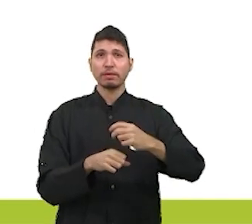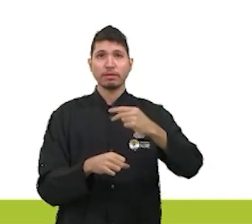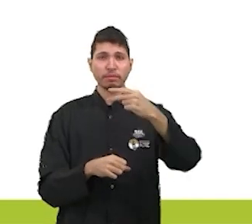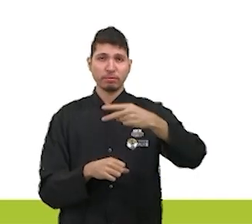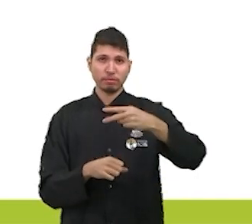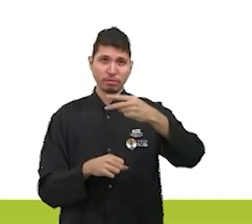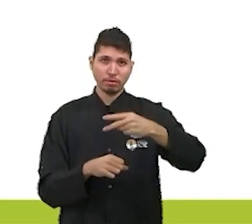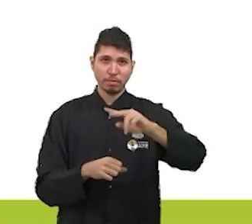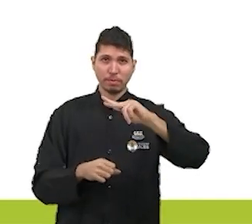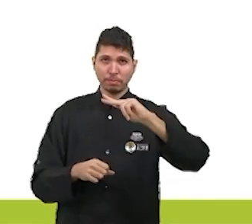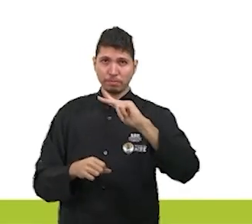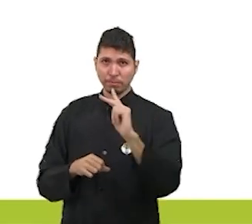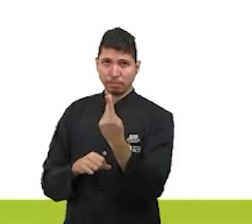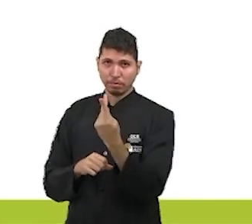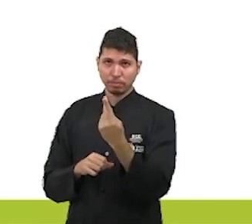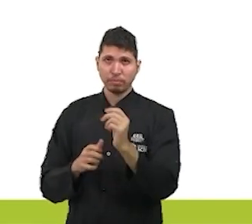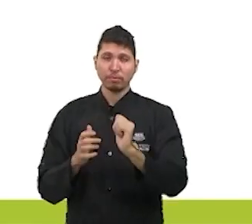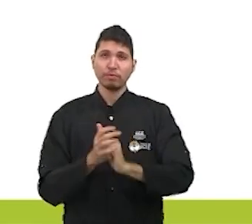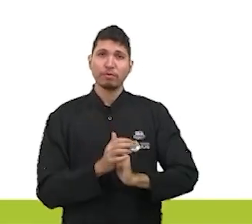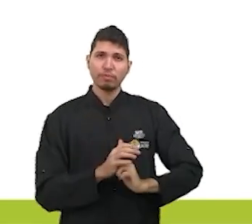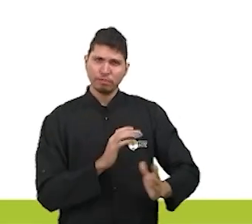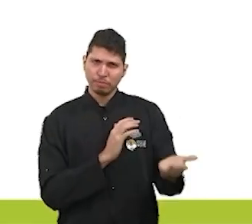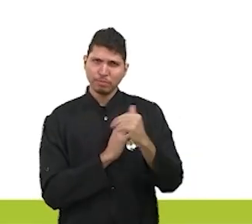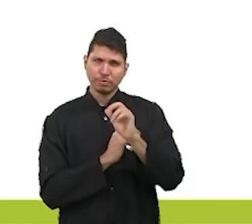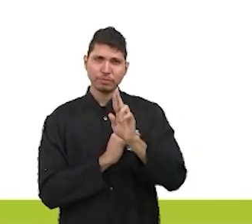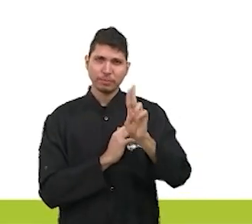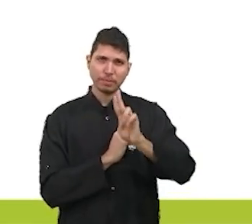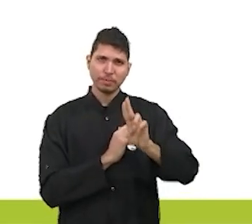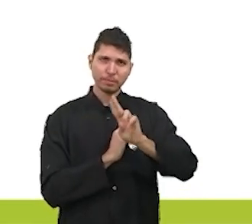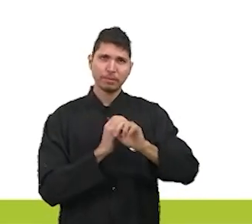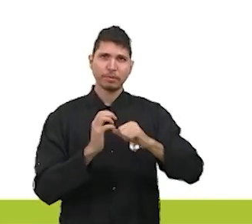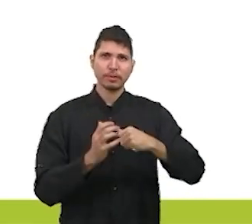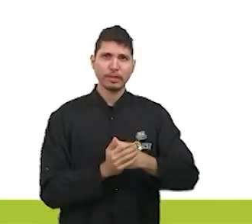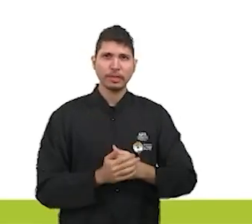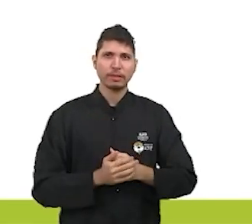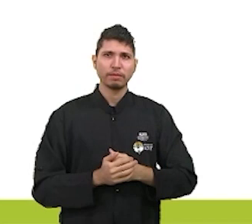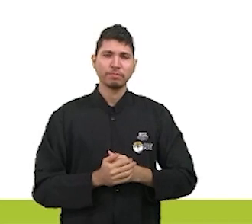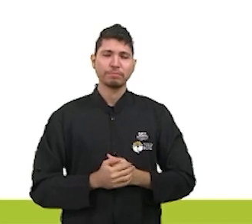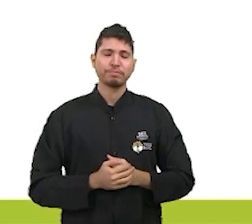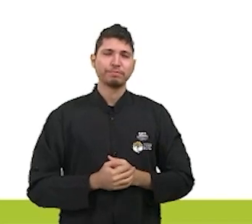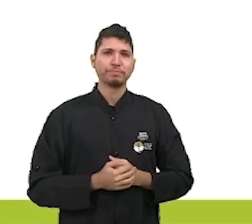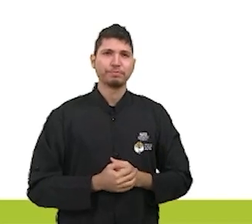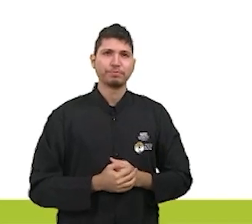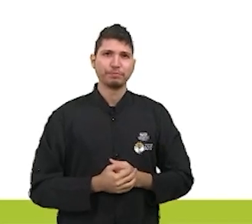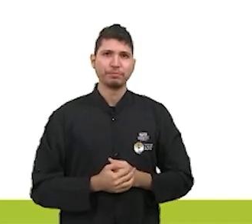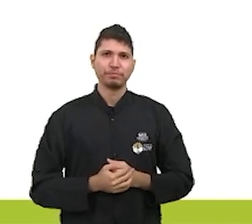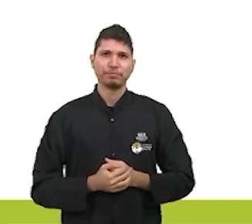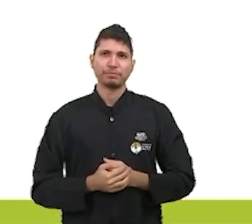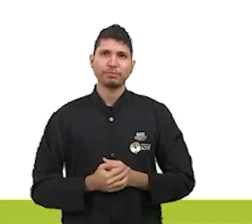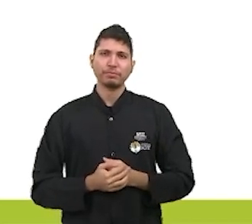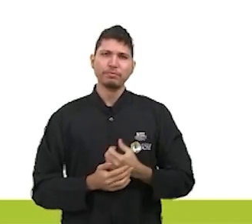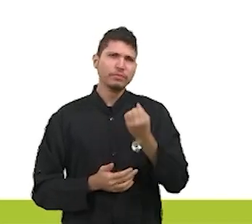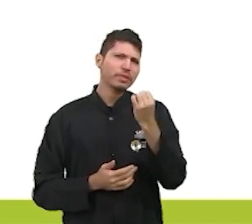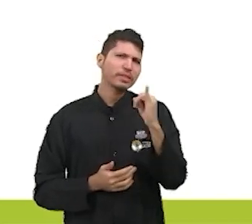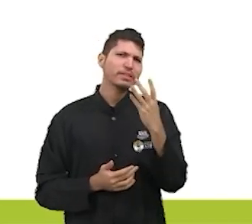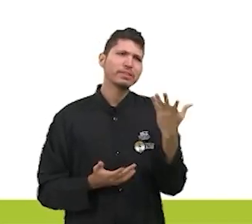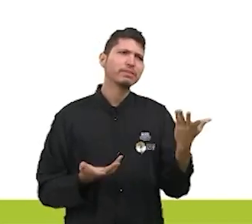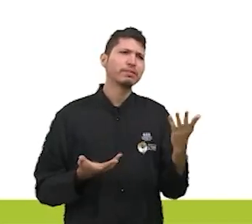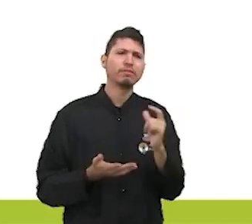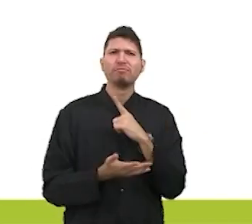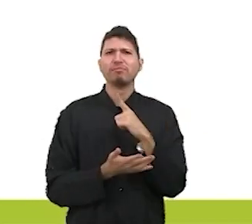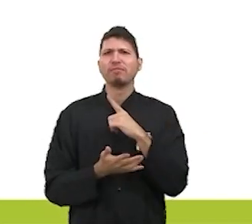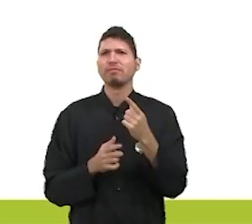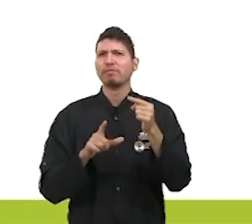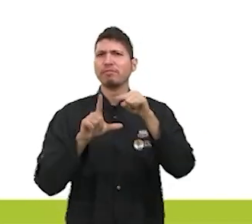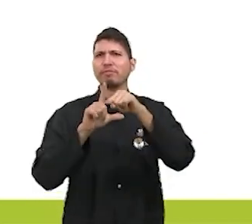hipotenusa, tá bom? Vamos aplicar aqui só para a gente rever isso, aplicando a própria relação aqui. Professor, se eu tenho um ângulo aqui